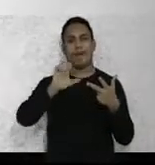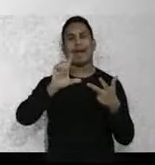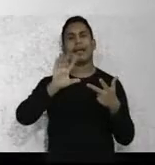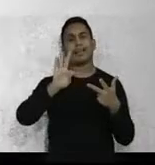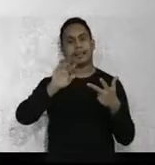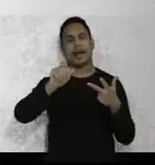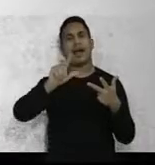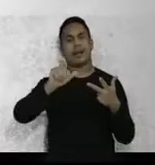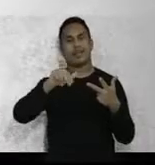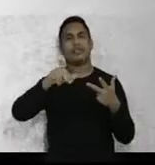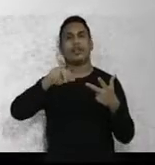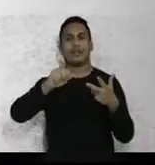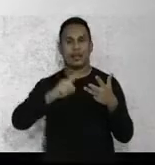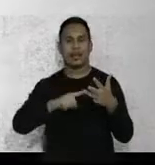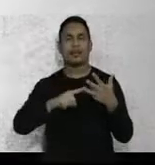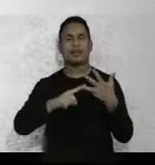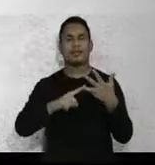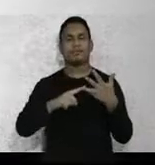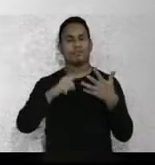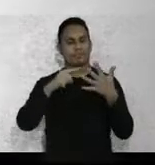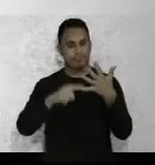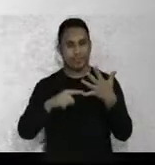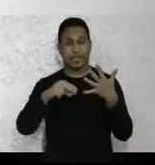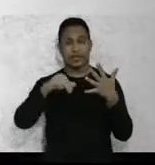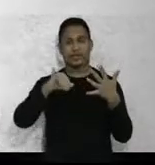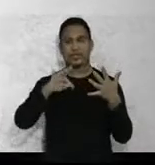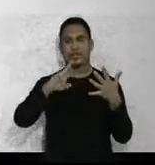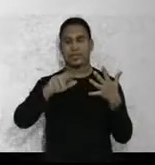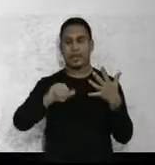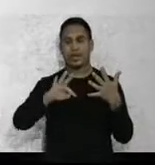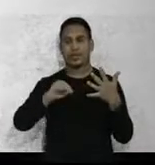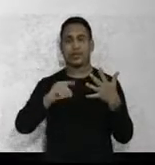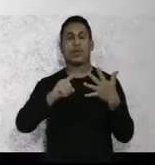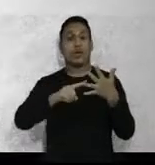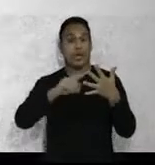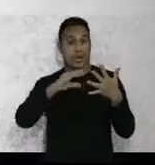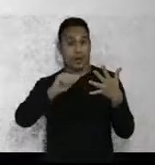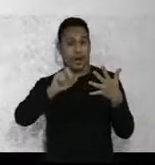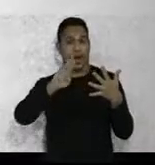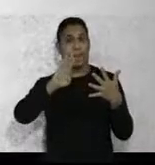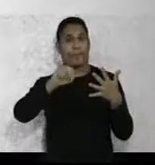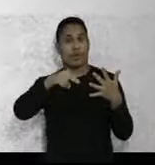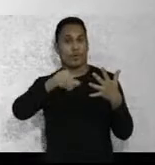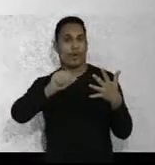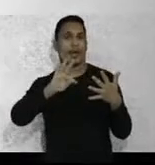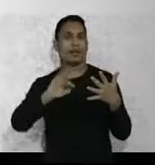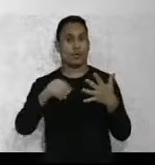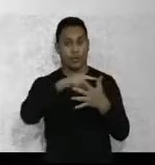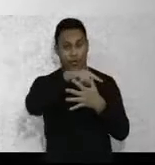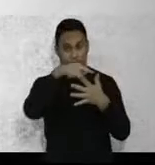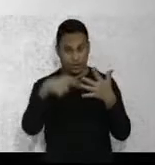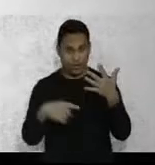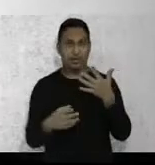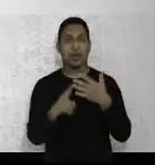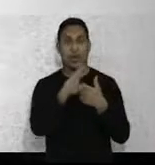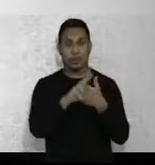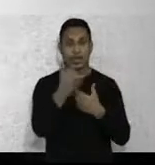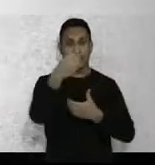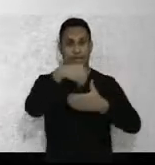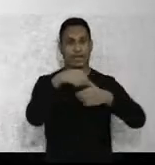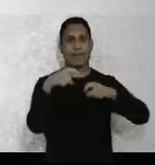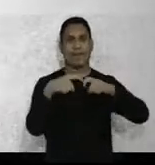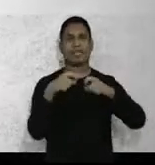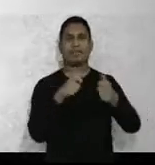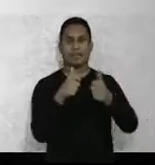são os 5 suplementos que são elencados pelo Colégio Americano de Medicina Esportiva, que é quem nos dá todo o embasamento científico para